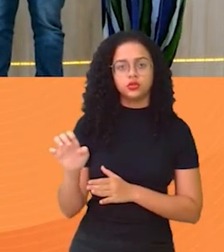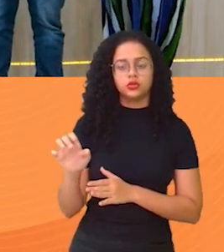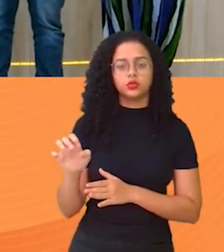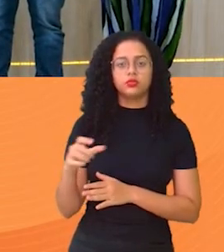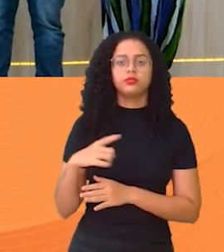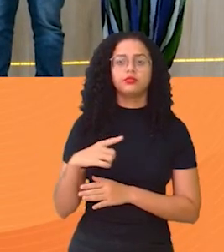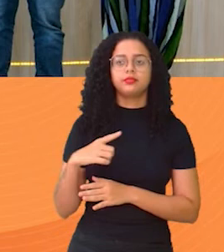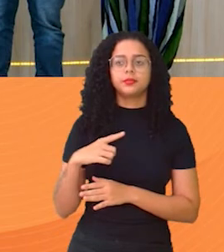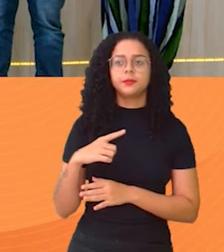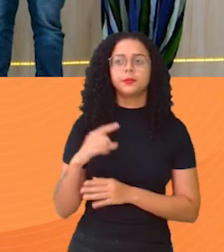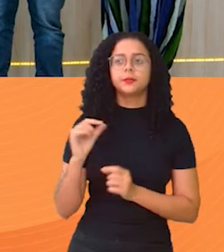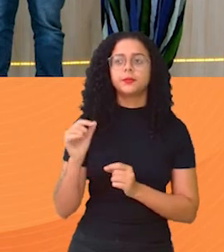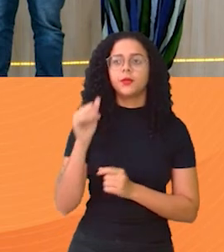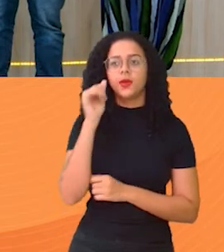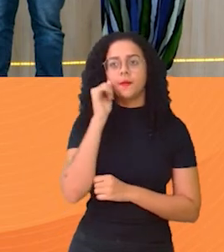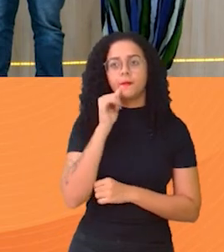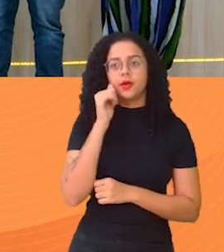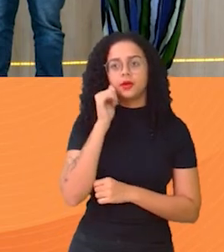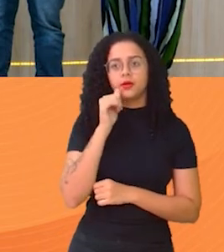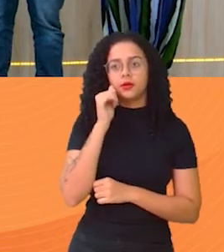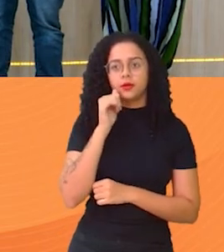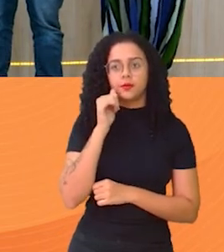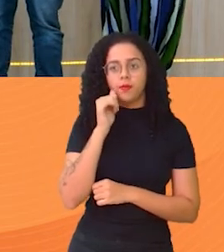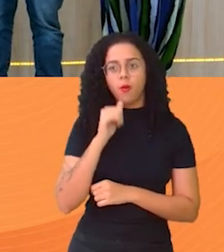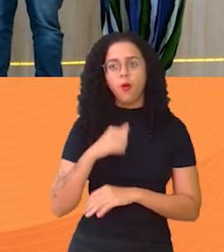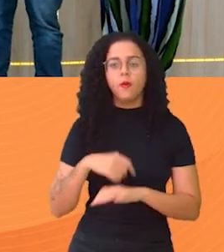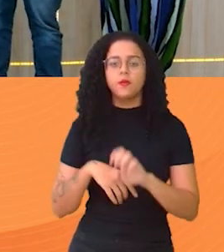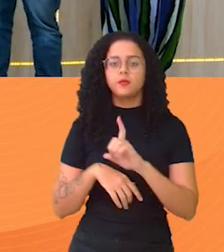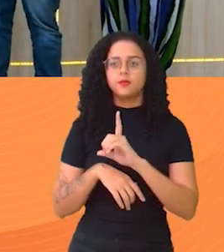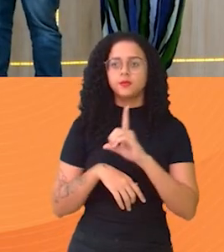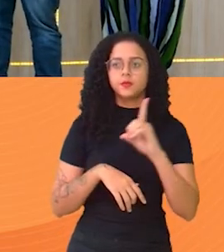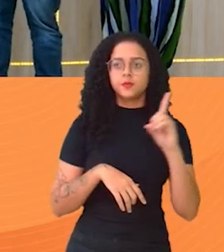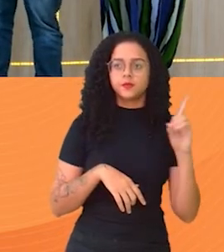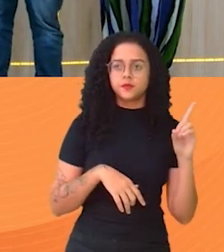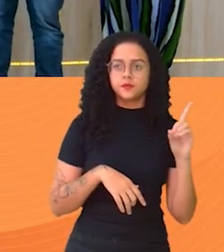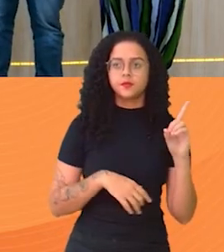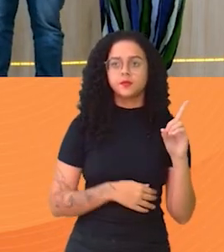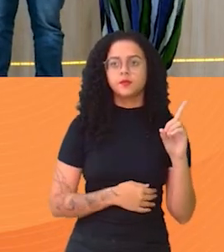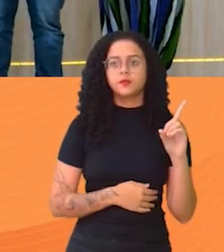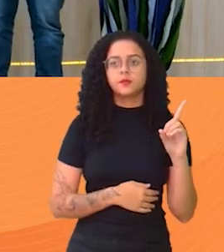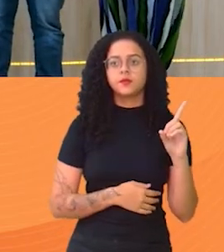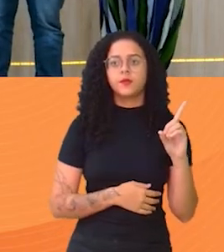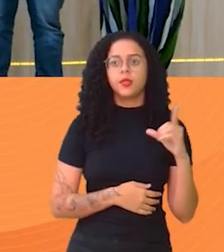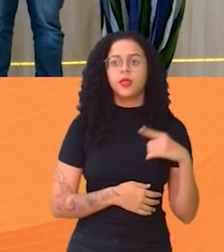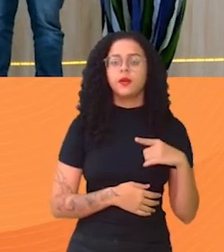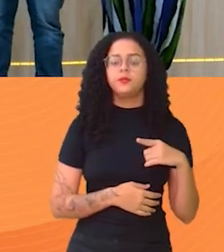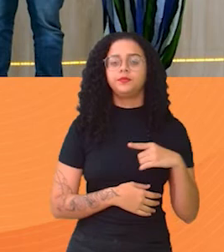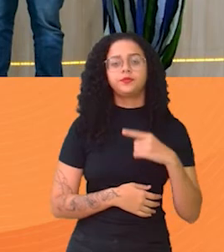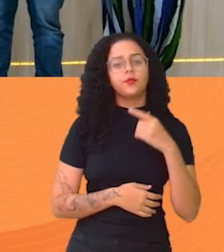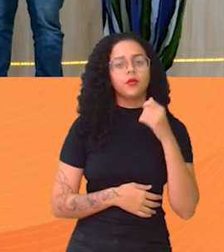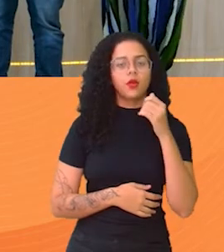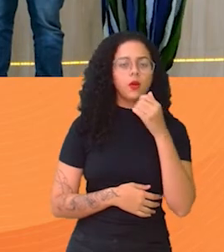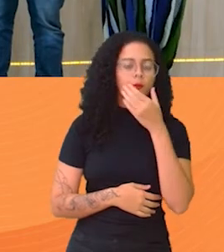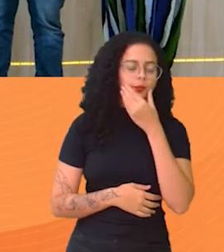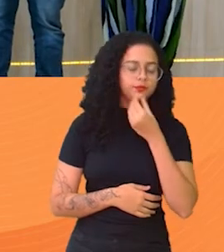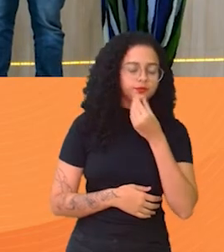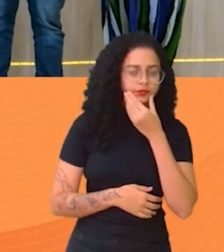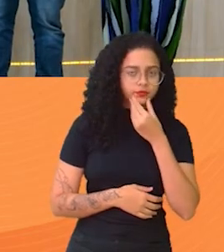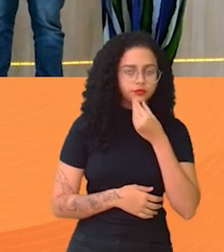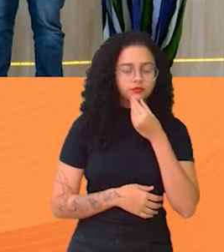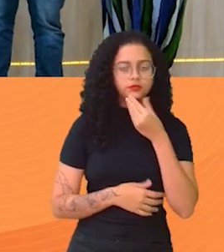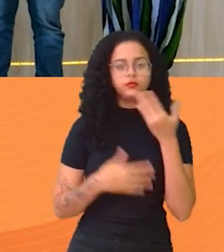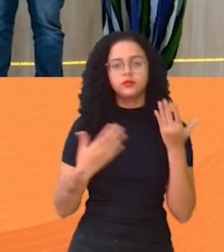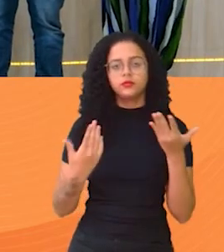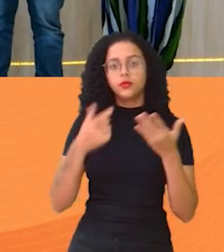em relação às meninas, né, o sexo feminino, e do lado direito, aqui no lado direito, a gente tem o sexo masculino.